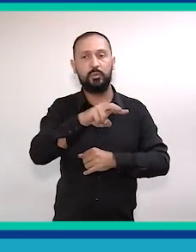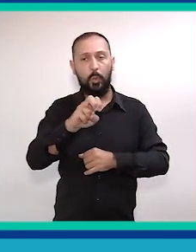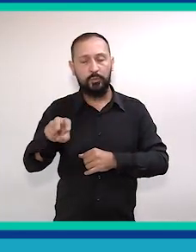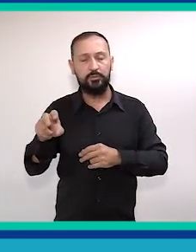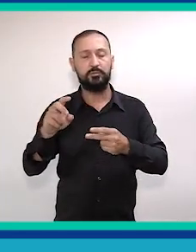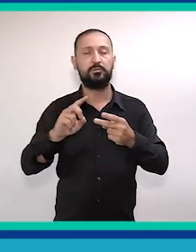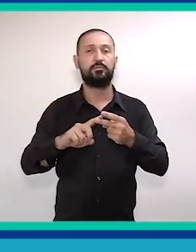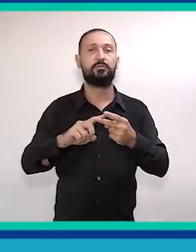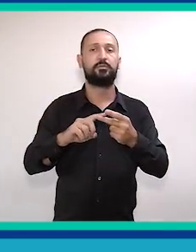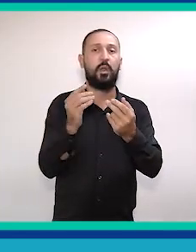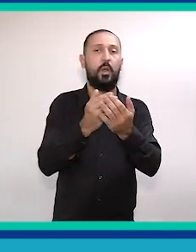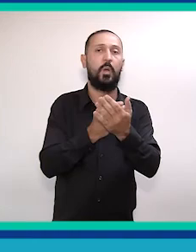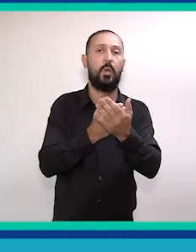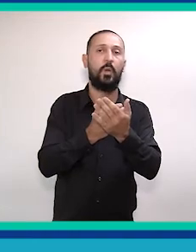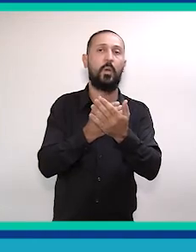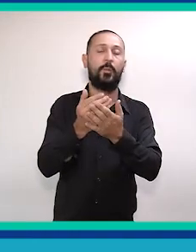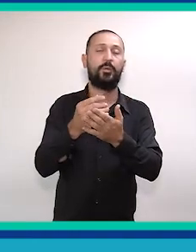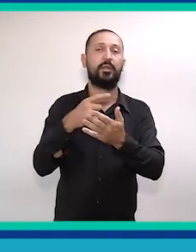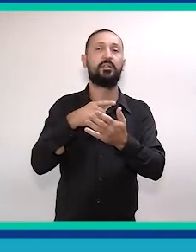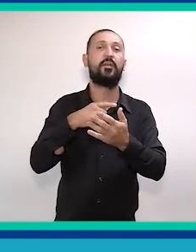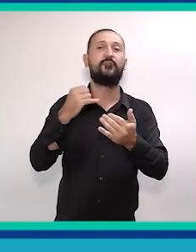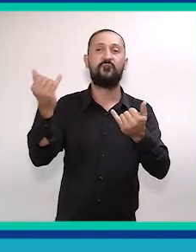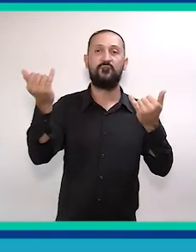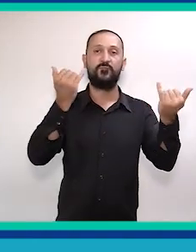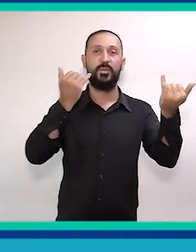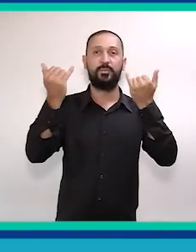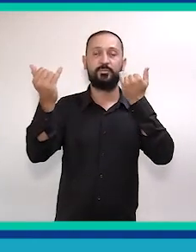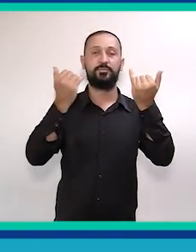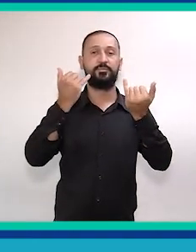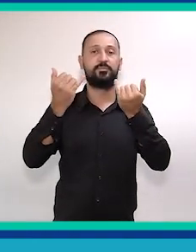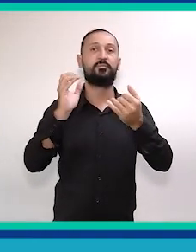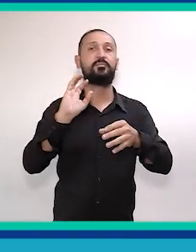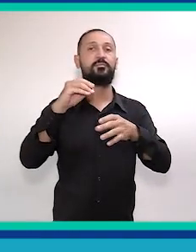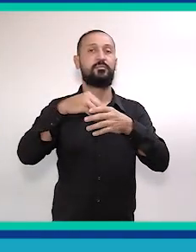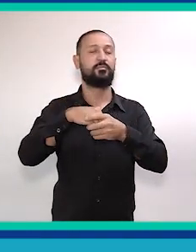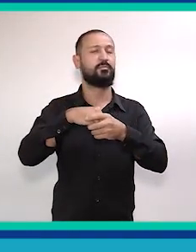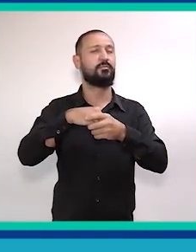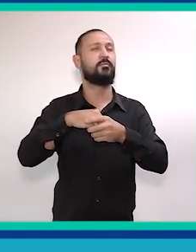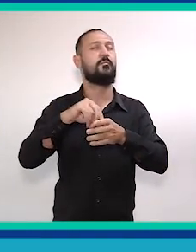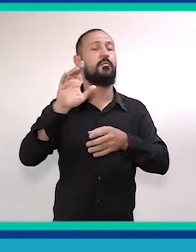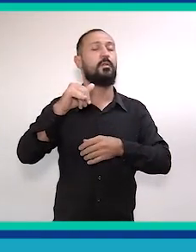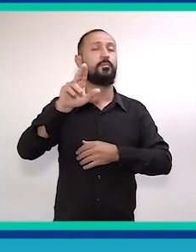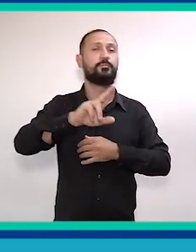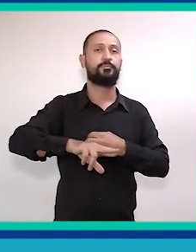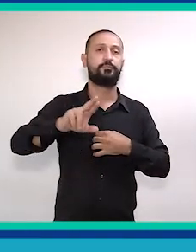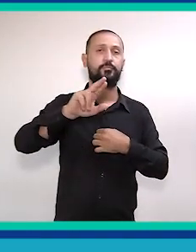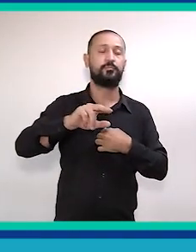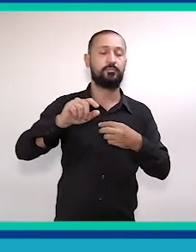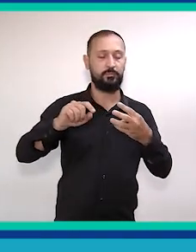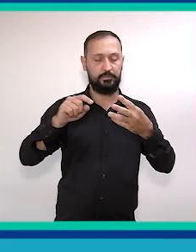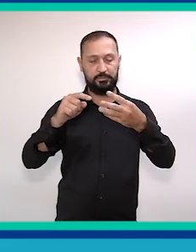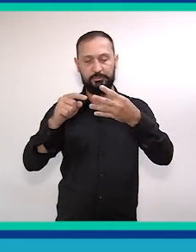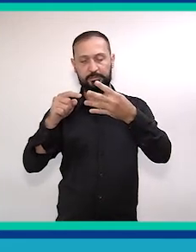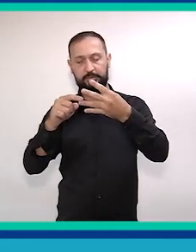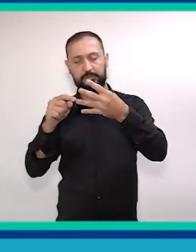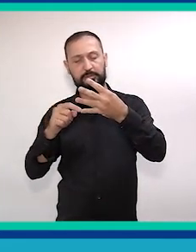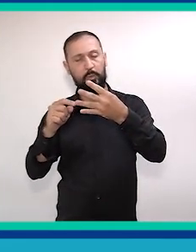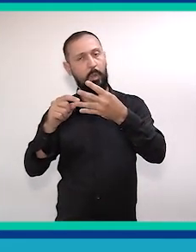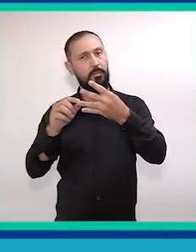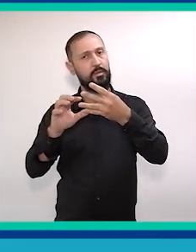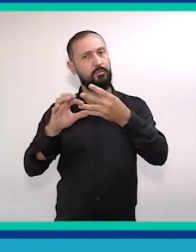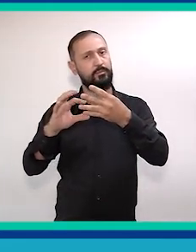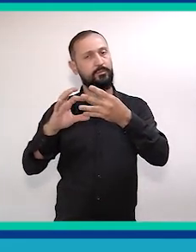sua toxicidade, você começa a obter informações, isso falando já nas fases 3 e